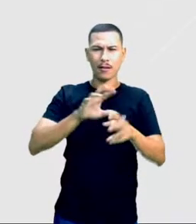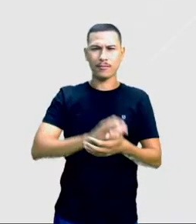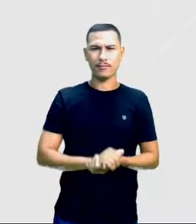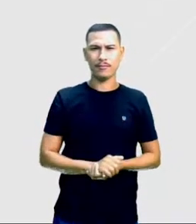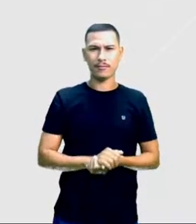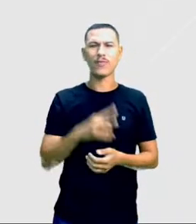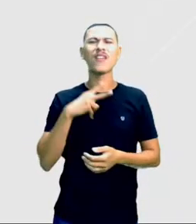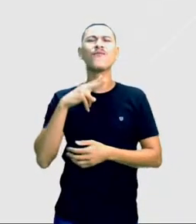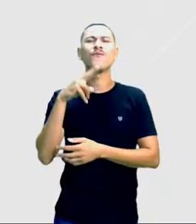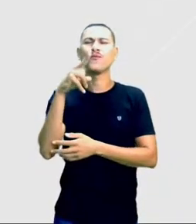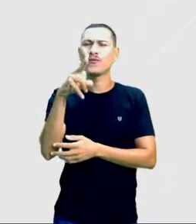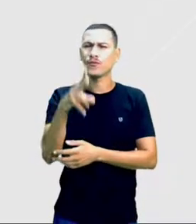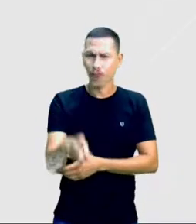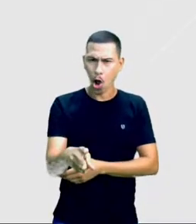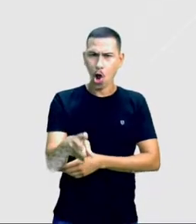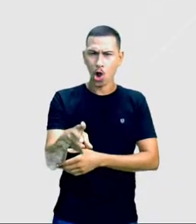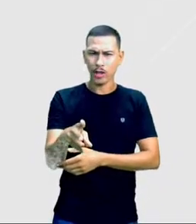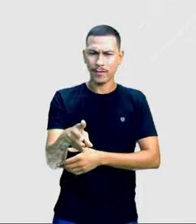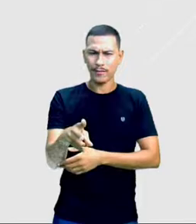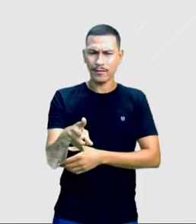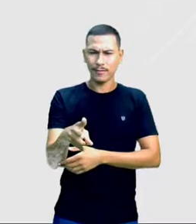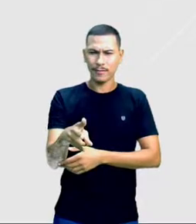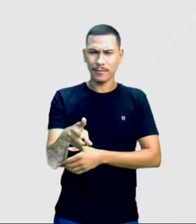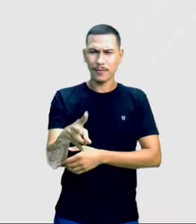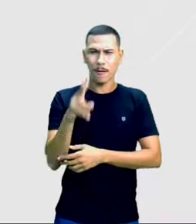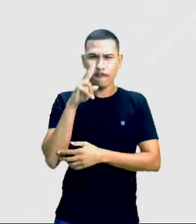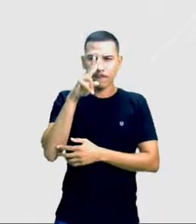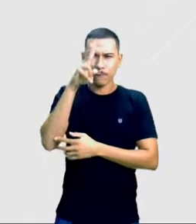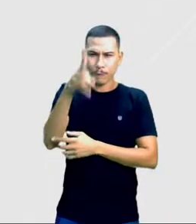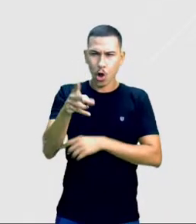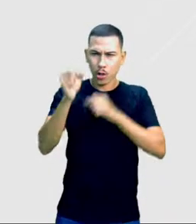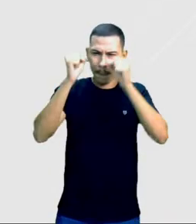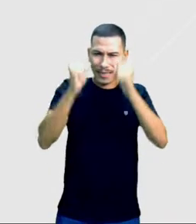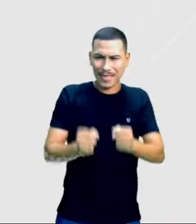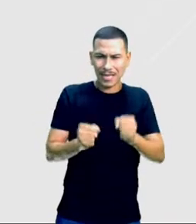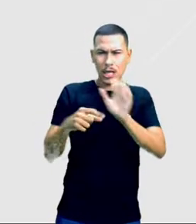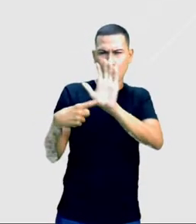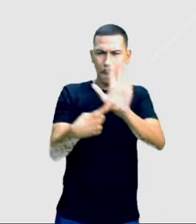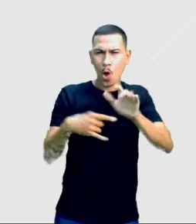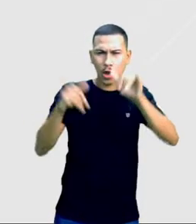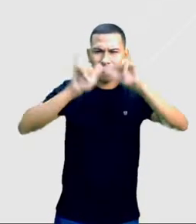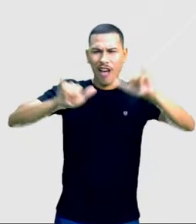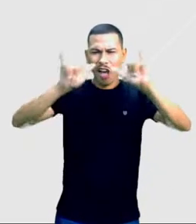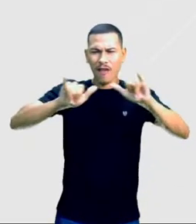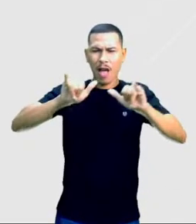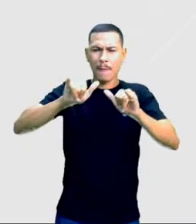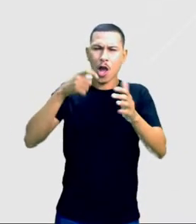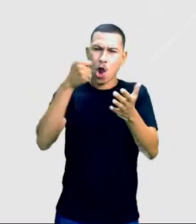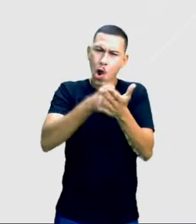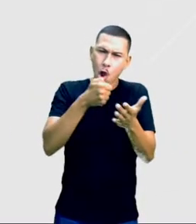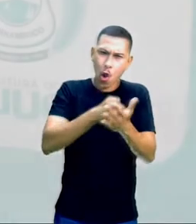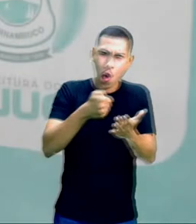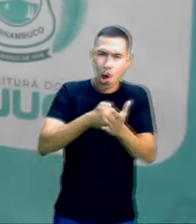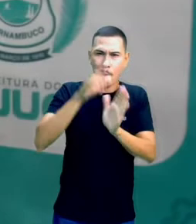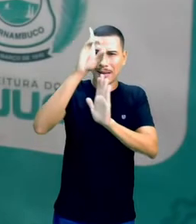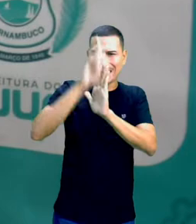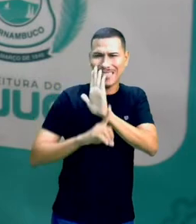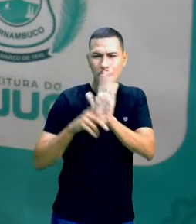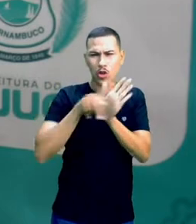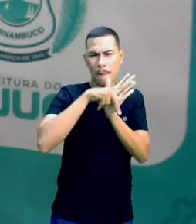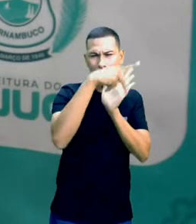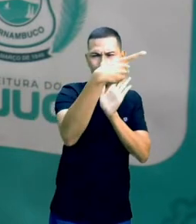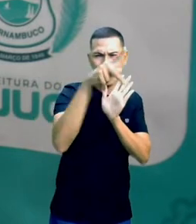sua voz, que você precisa ter nessa atividade. Ou seja, você é de suma importância